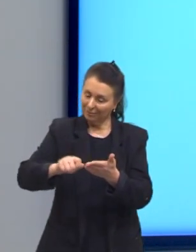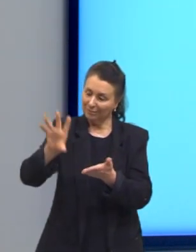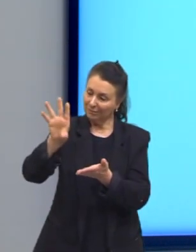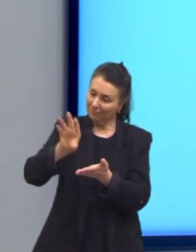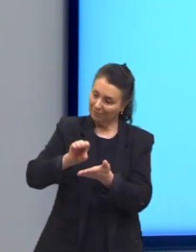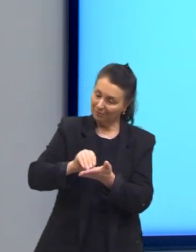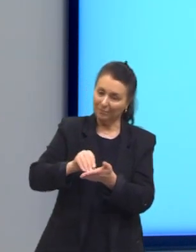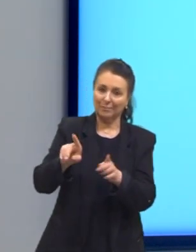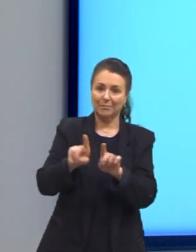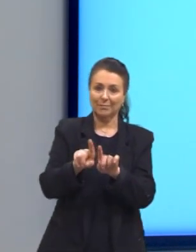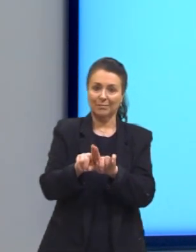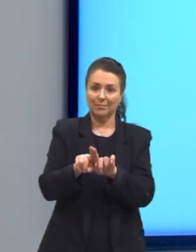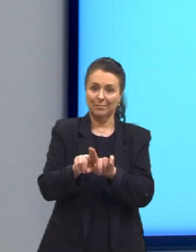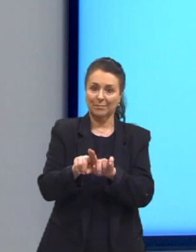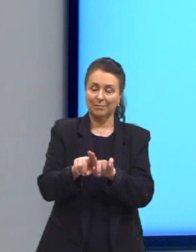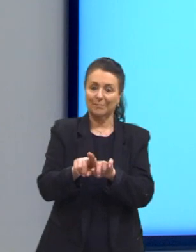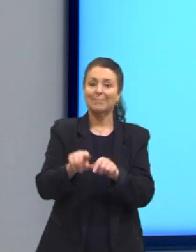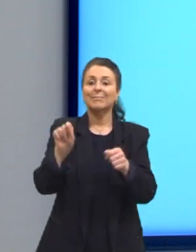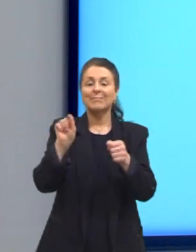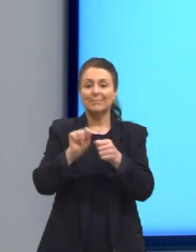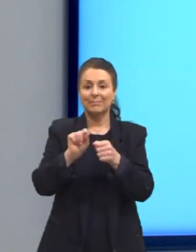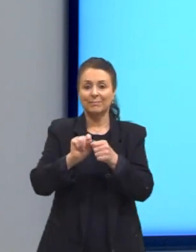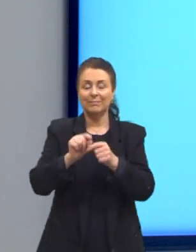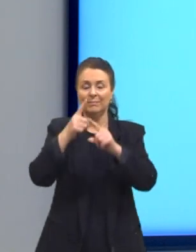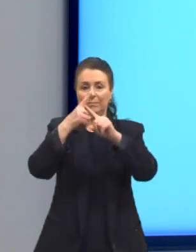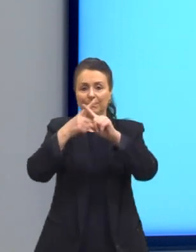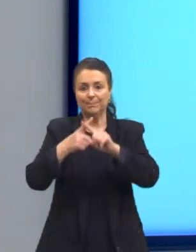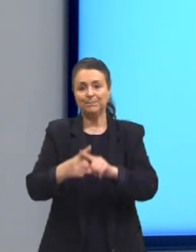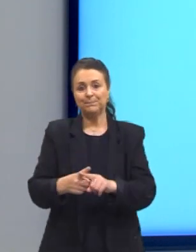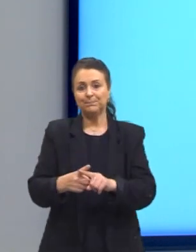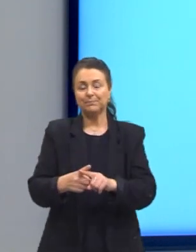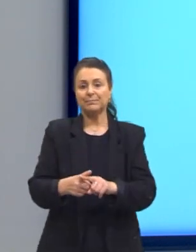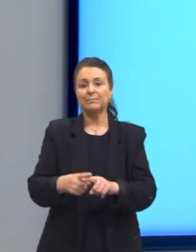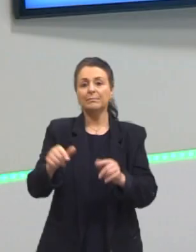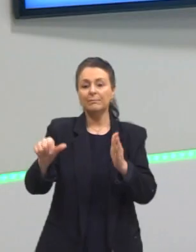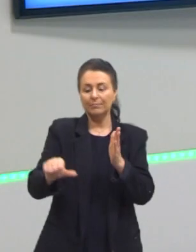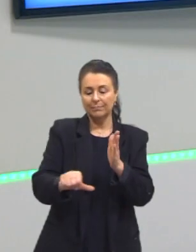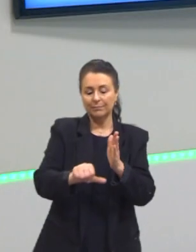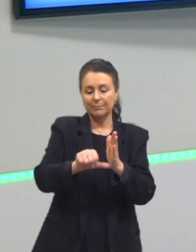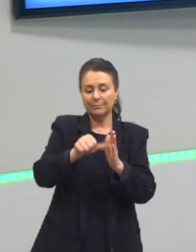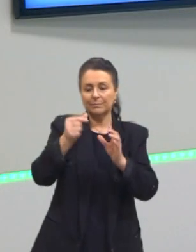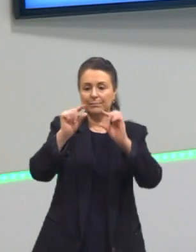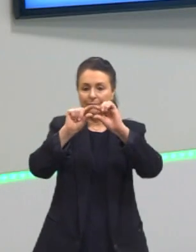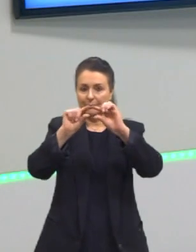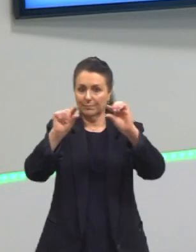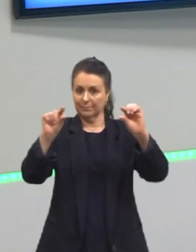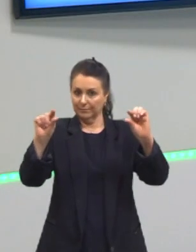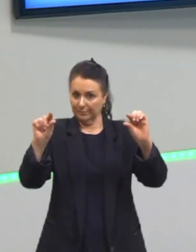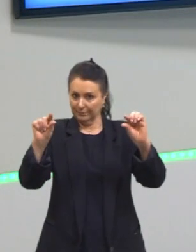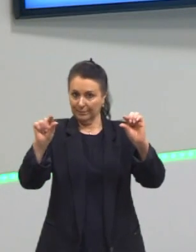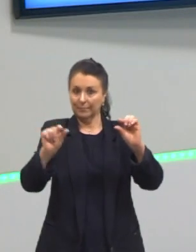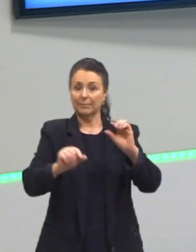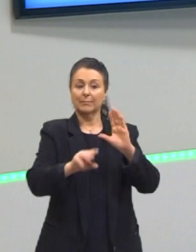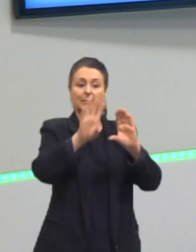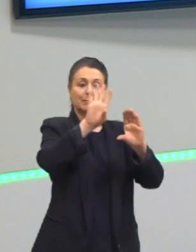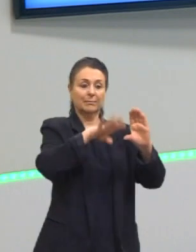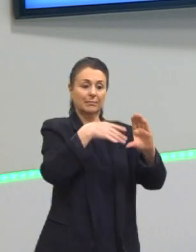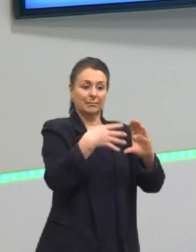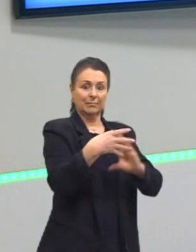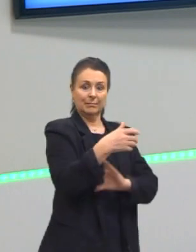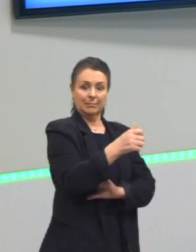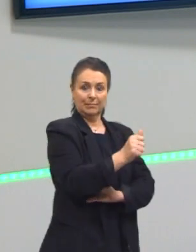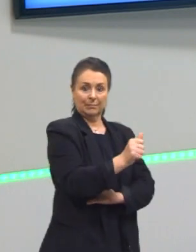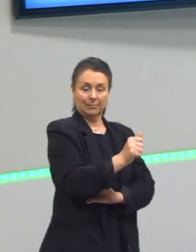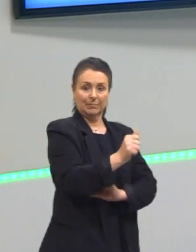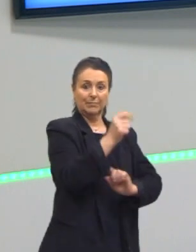produto Aqui nós fizemos a operação então com a primeira linha da Matriz a multiplicando né